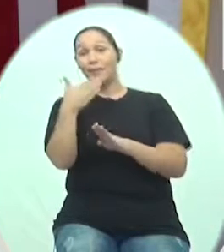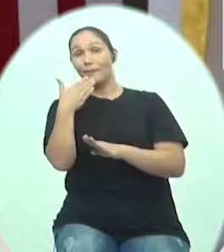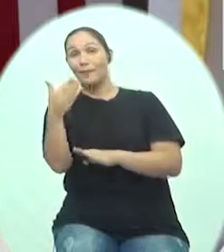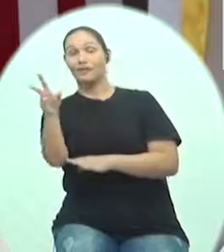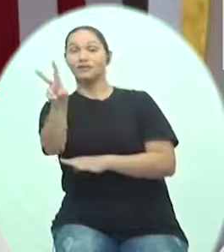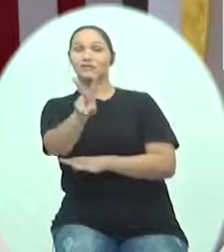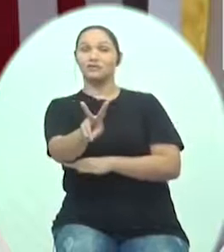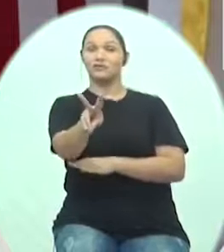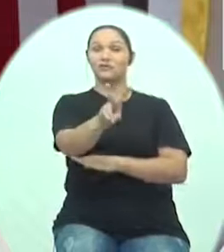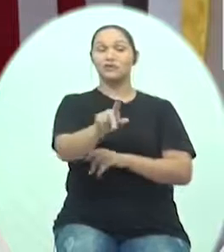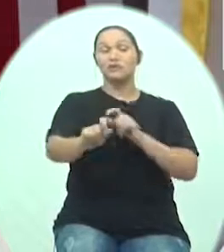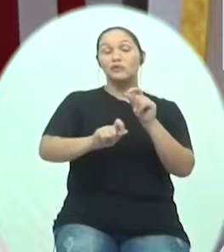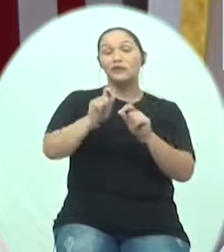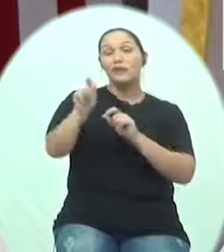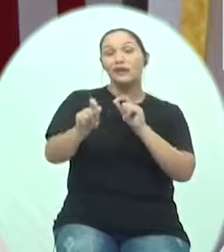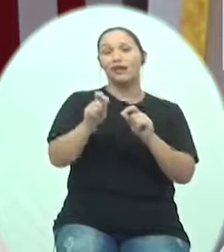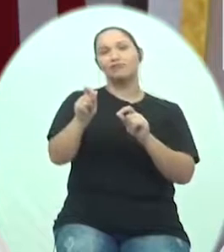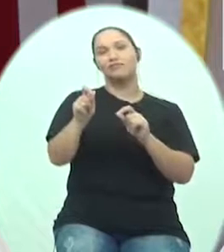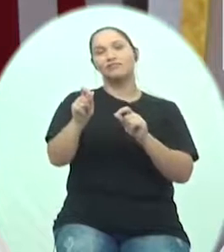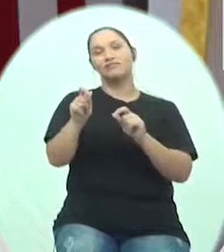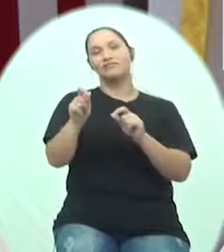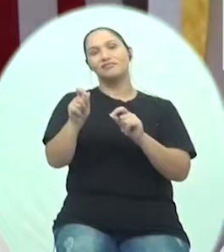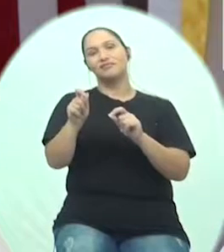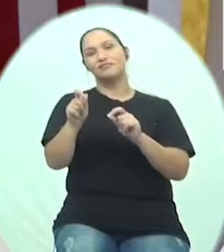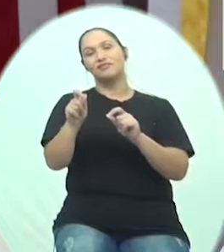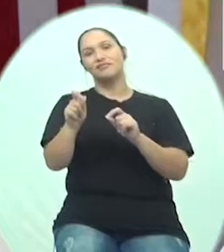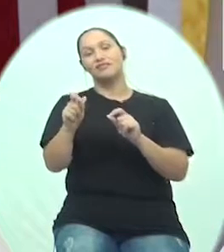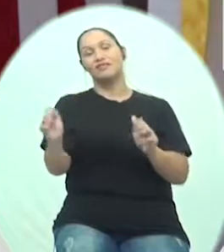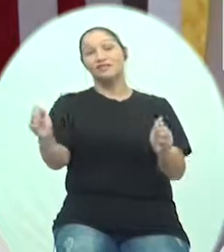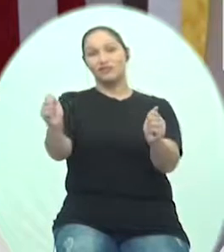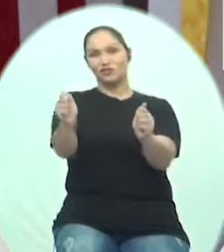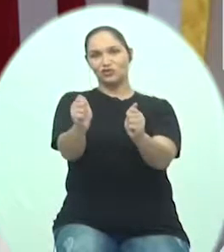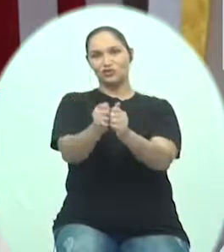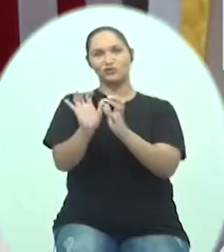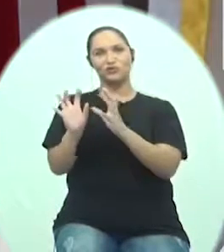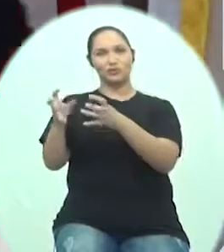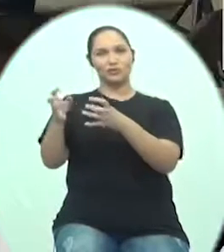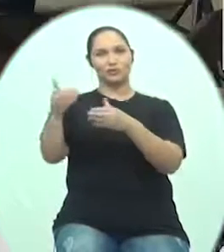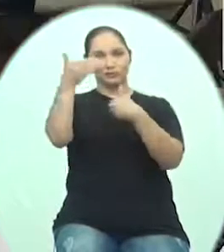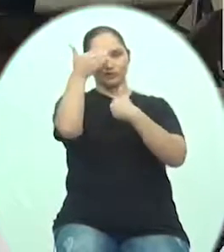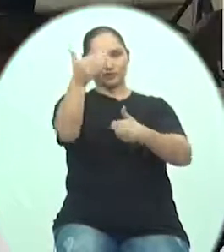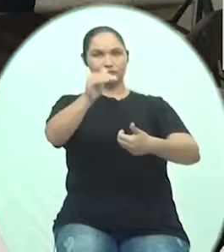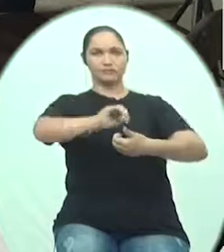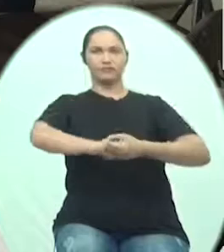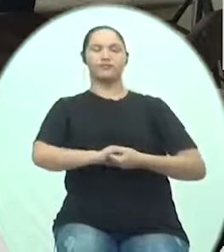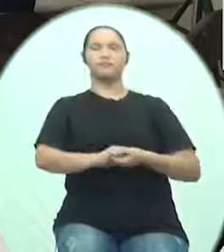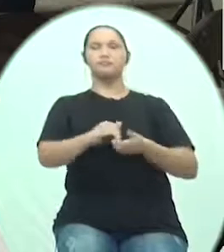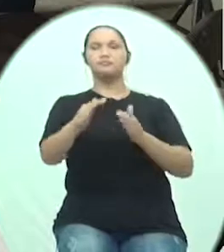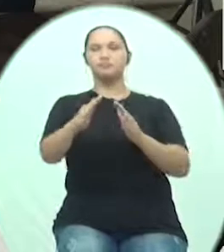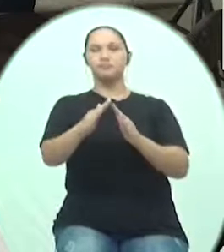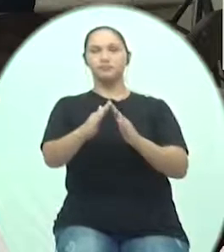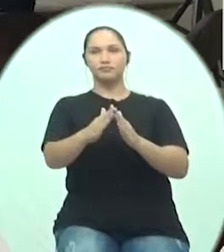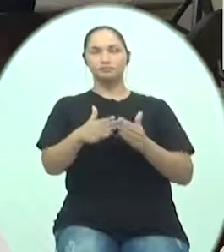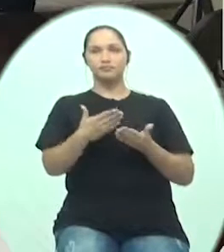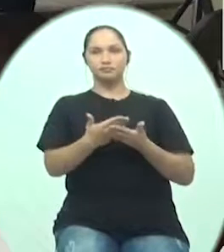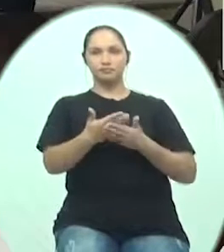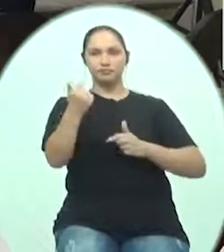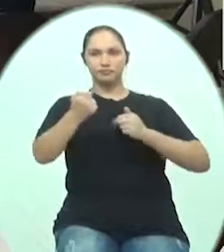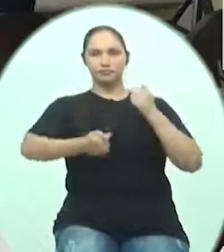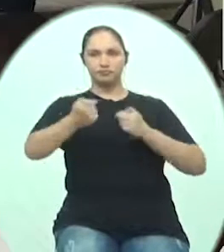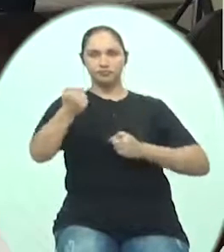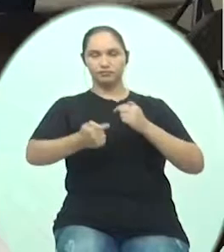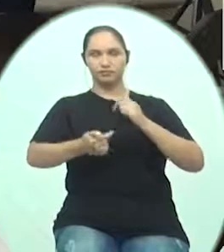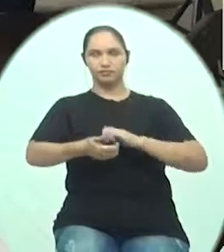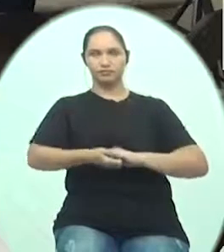aos colegas para que façam parte também dessa frente parlamentar Obrigado o requerimento Continua em